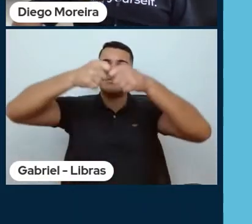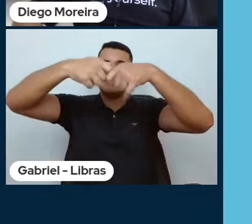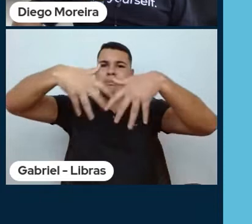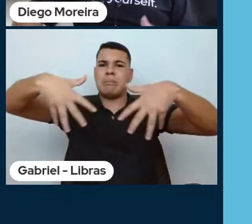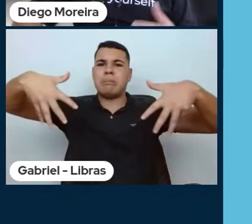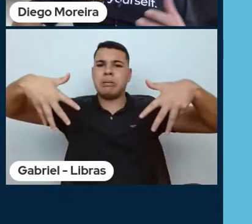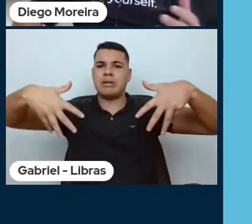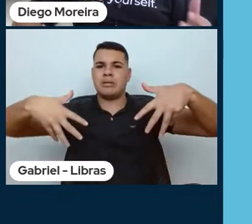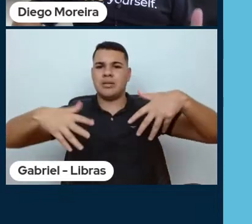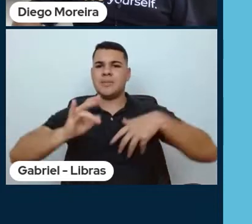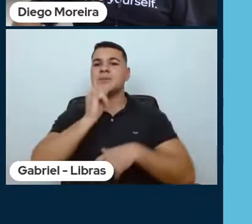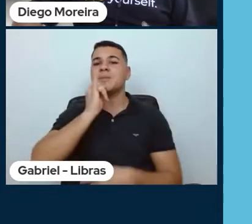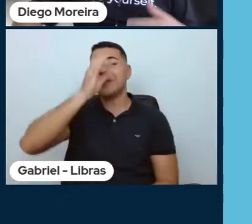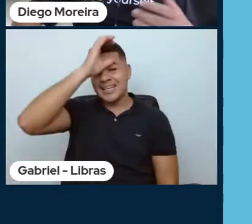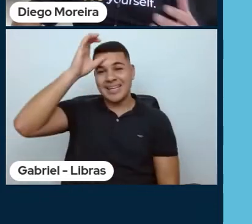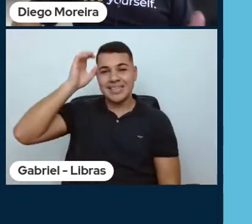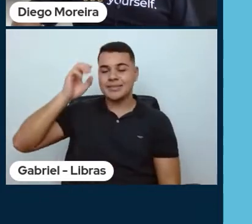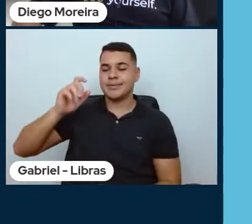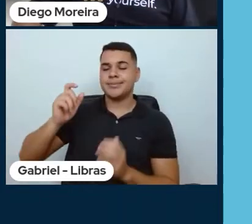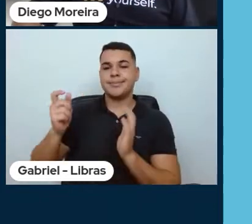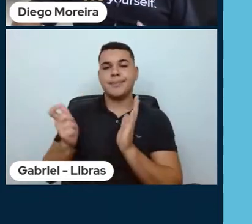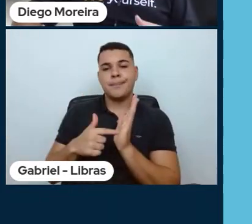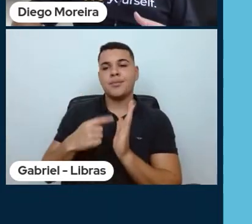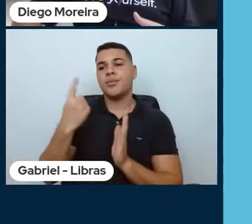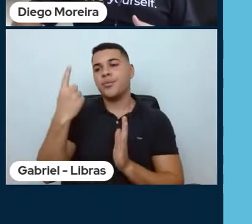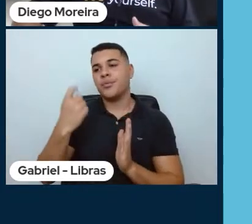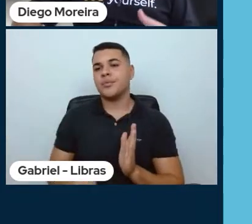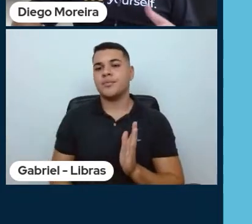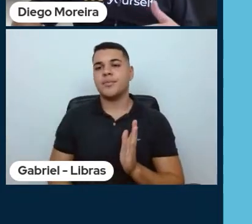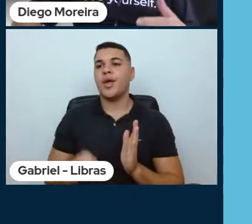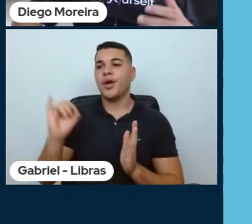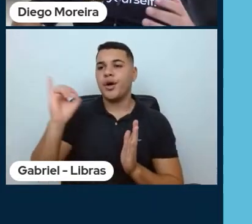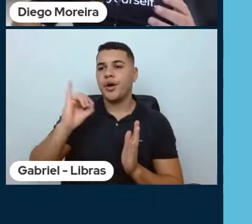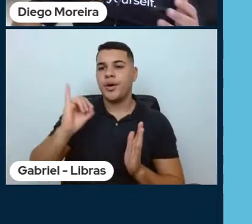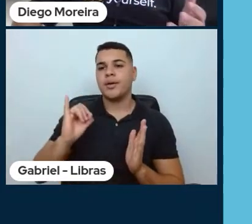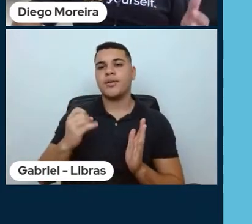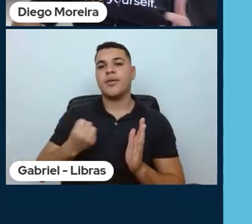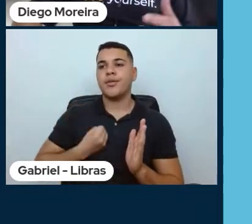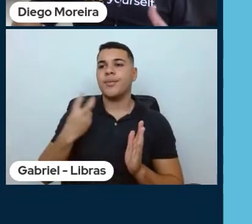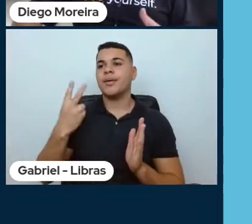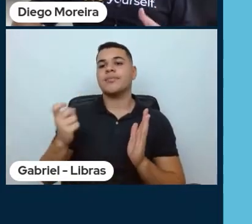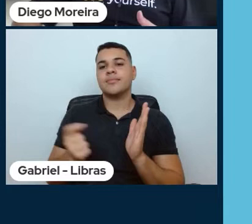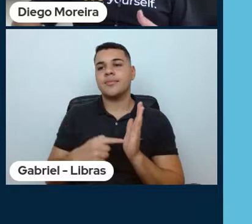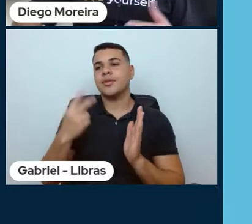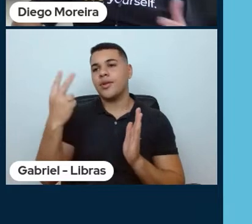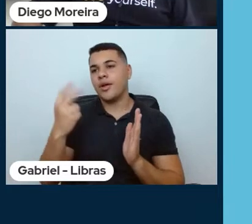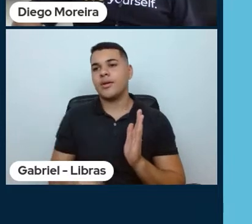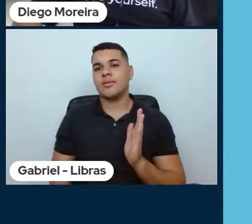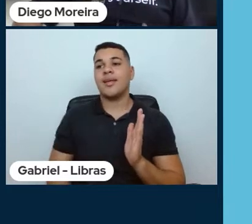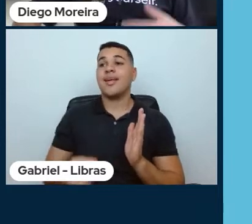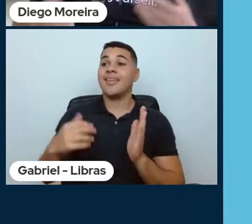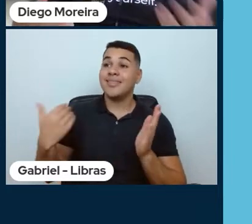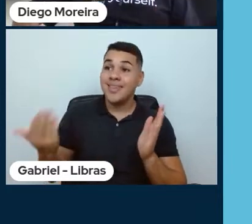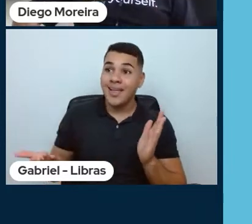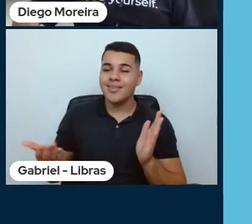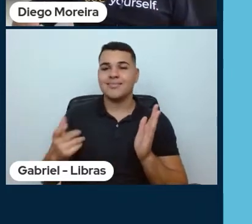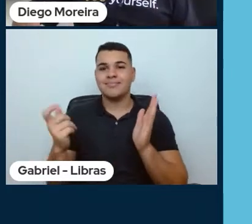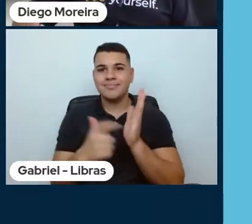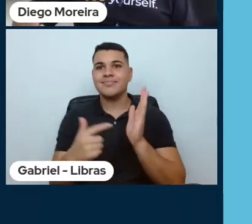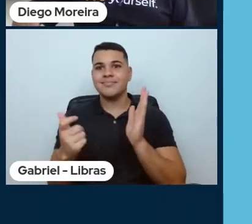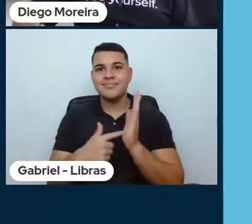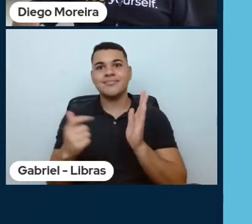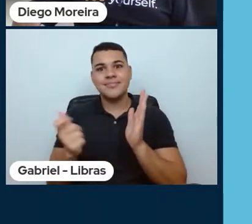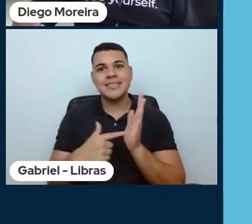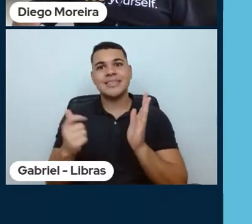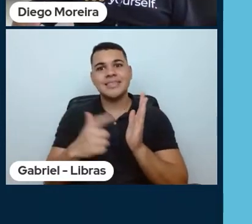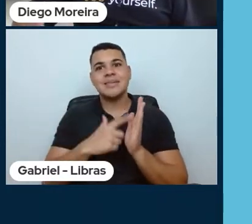vezes o usuário vai fazer várias navegações, várias perguntas e as respostas não vão ser direcionadas de forma correta, ou aquilo que a pessoa realmente ela